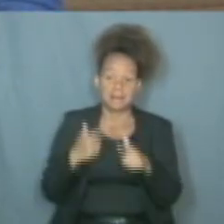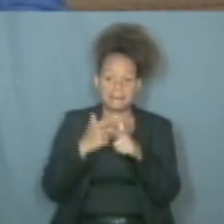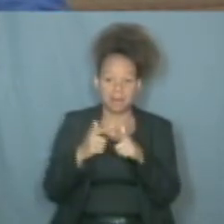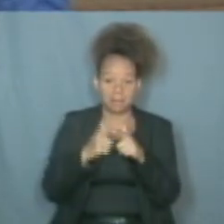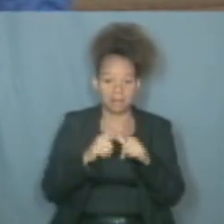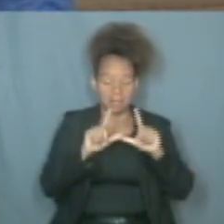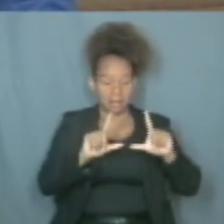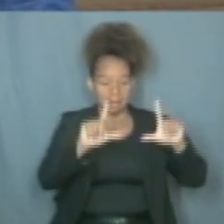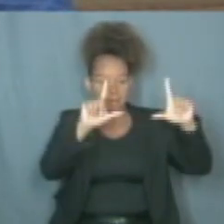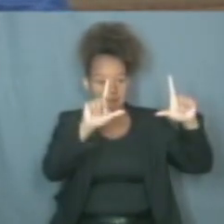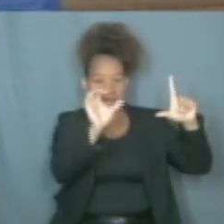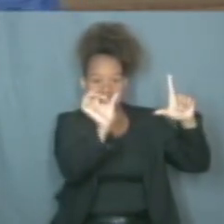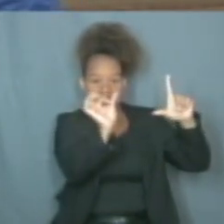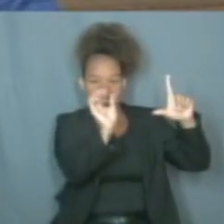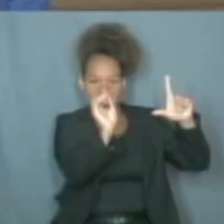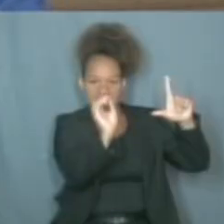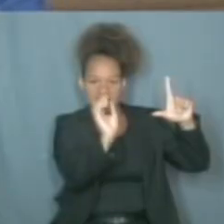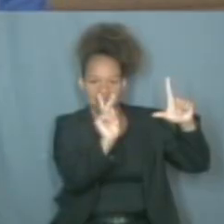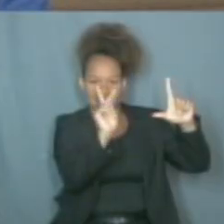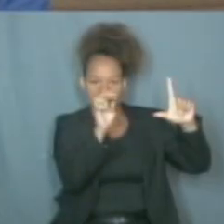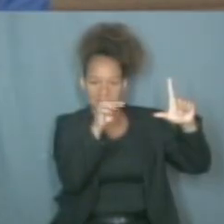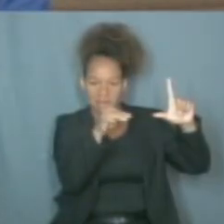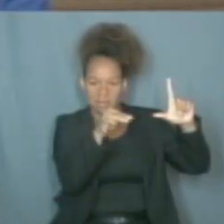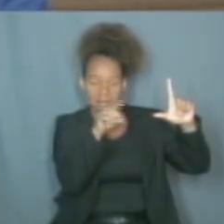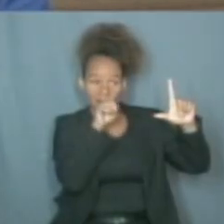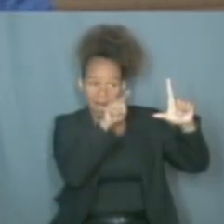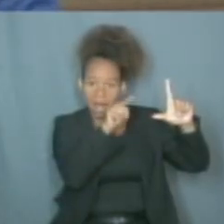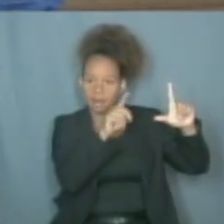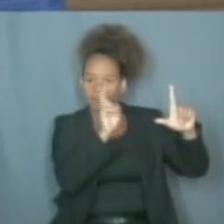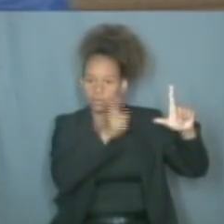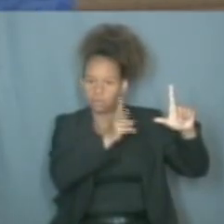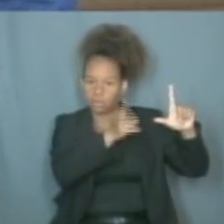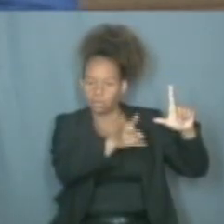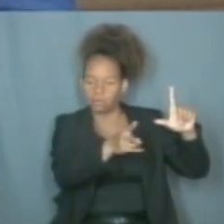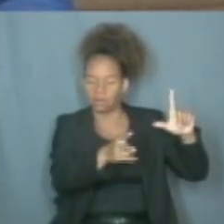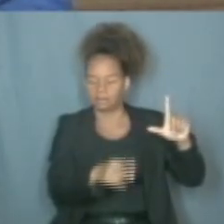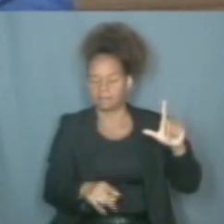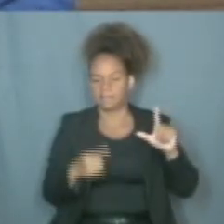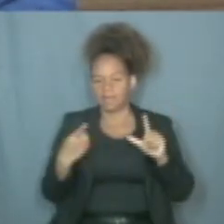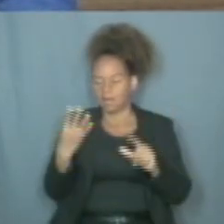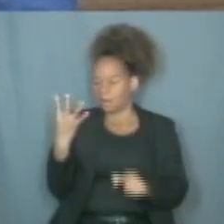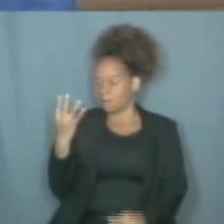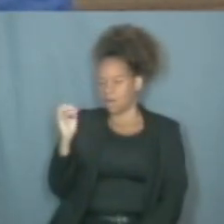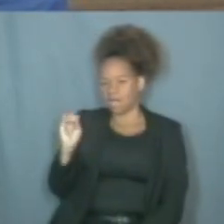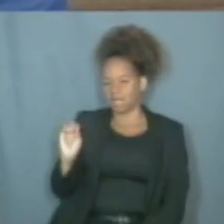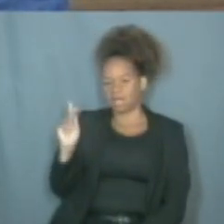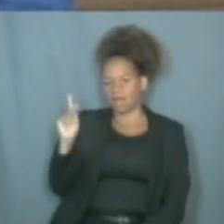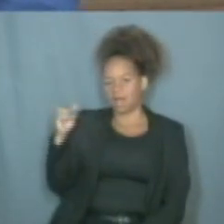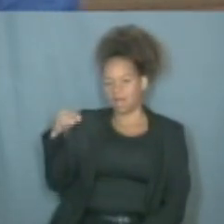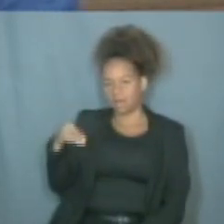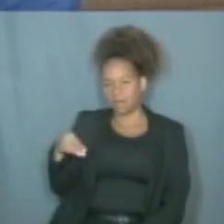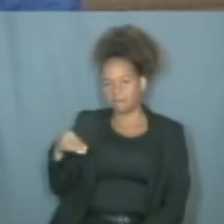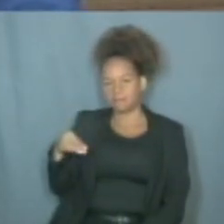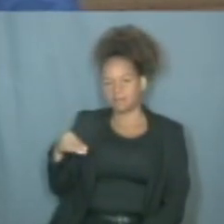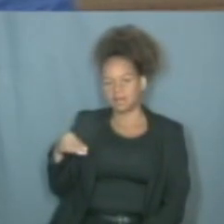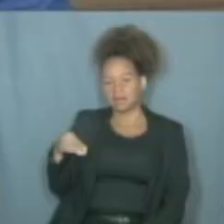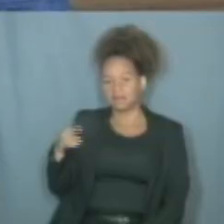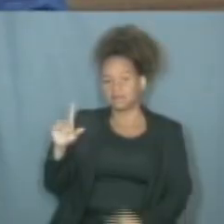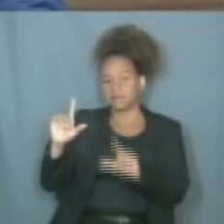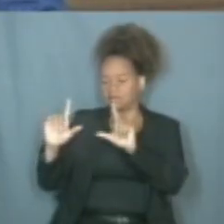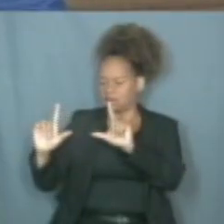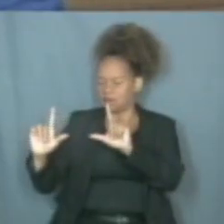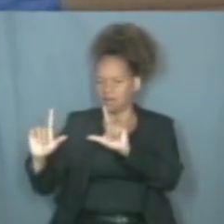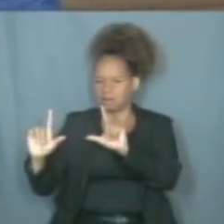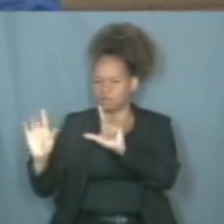placa de 60 ainda estava instalada. E a placa de 40, como muito bem falaram aqui, estava lá, só que de